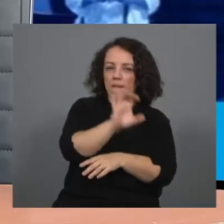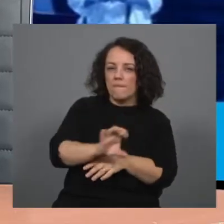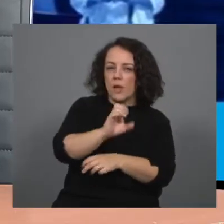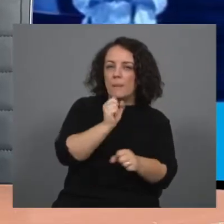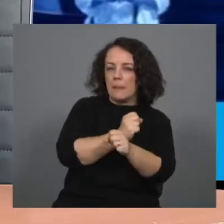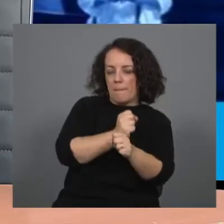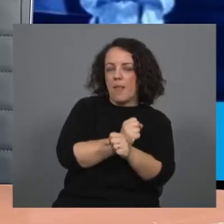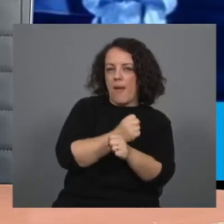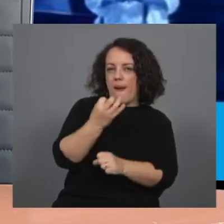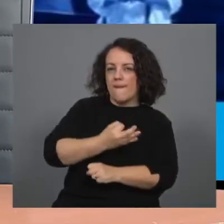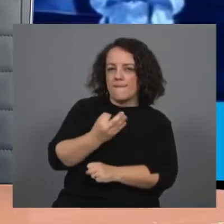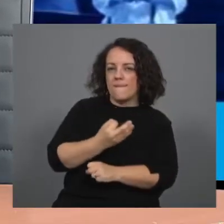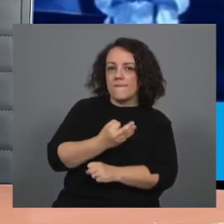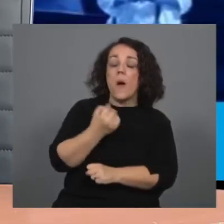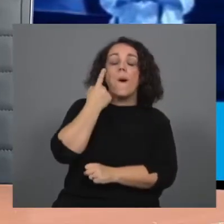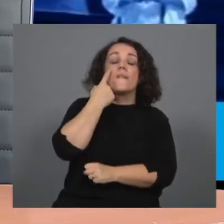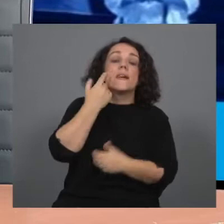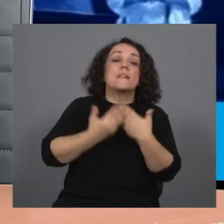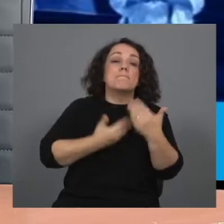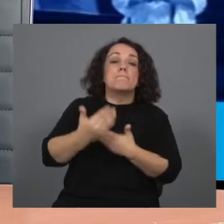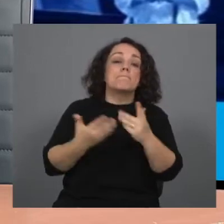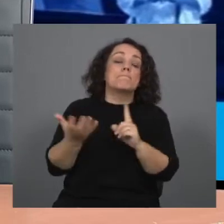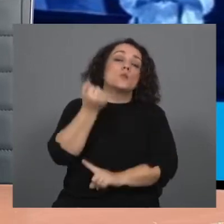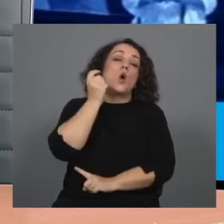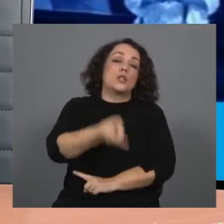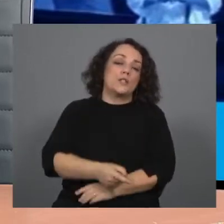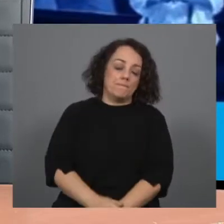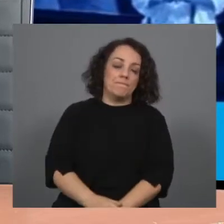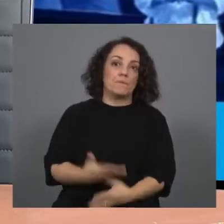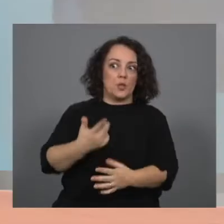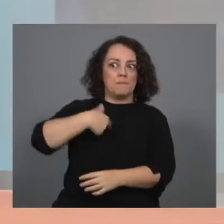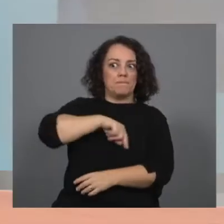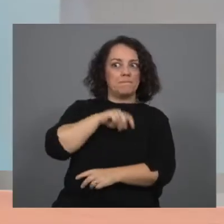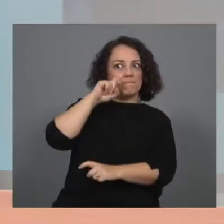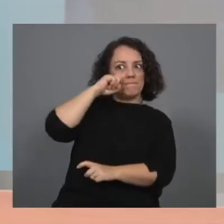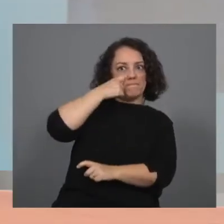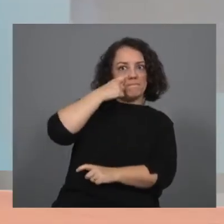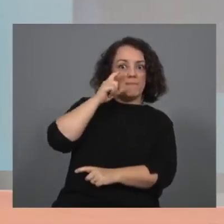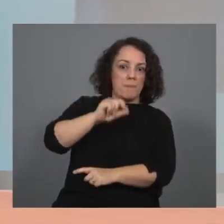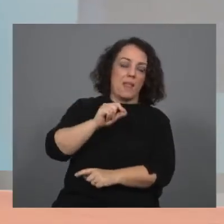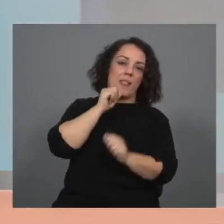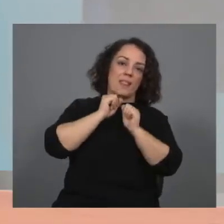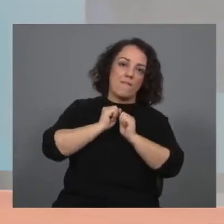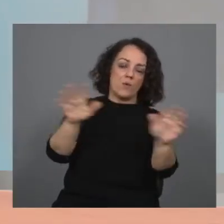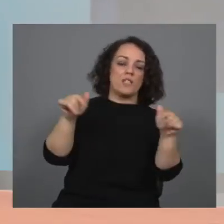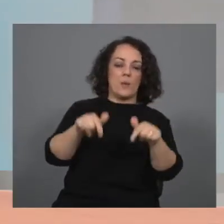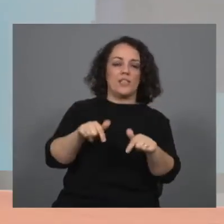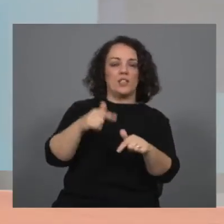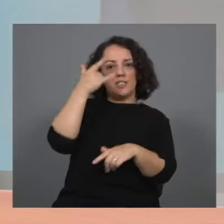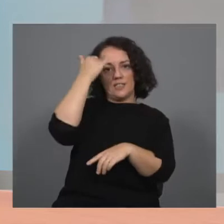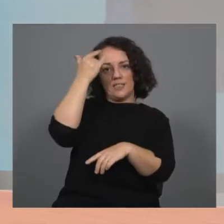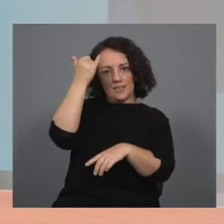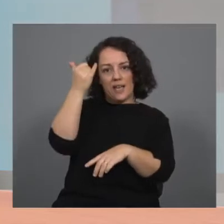pensar. Portanto, vamos ver o que é que conseguimos fazer também aí. Vamos ficar atentos então para divulgar também através destes meios essas